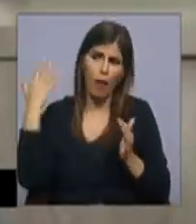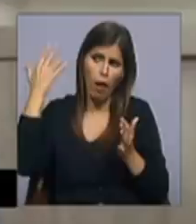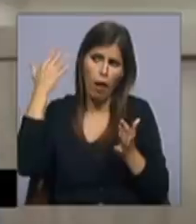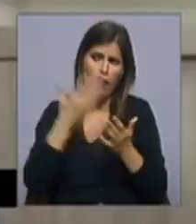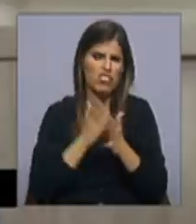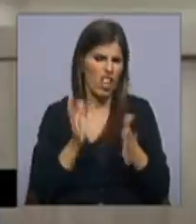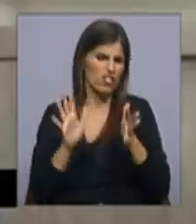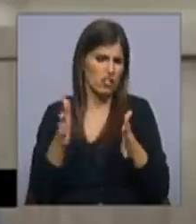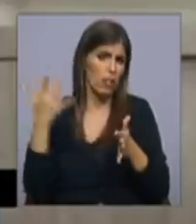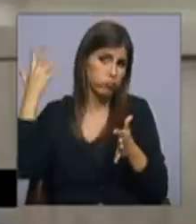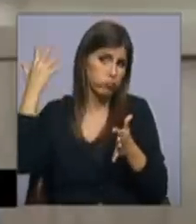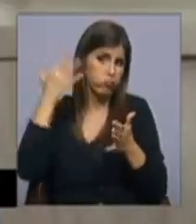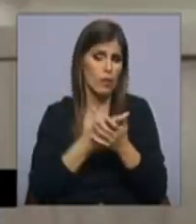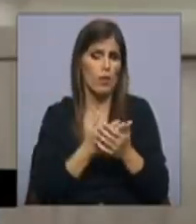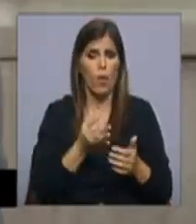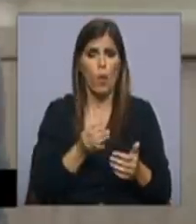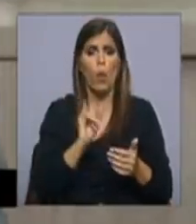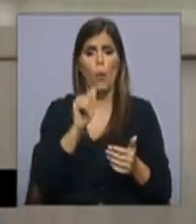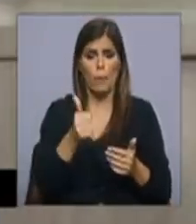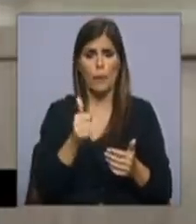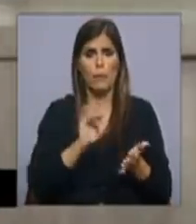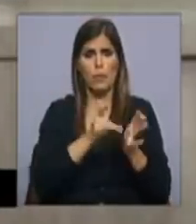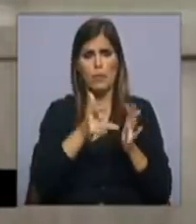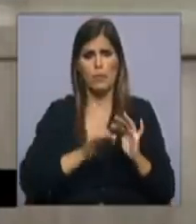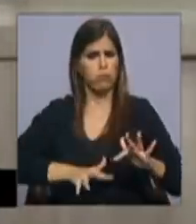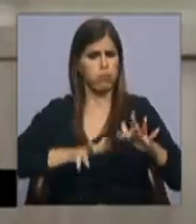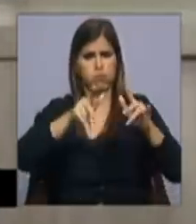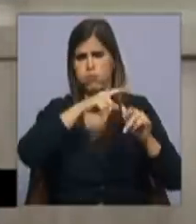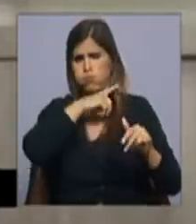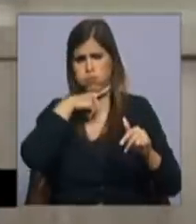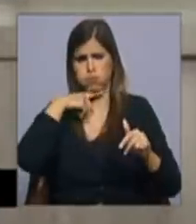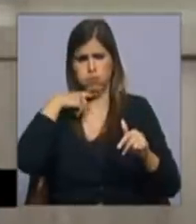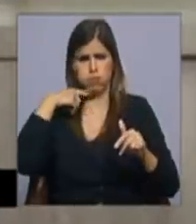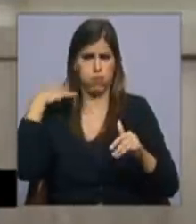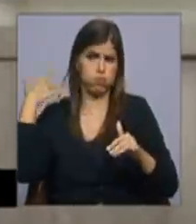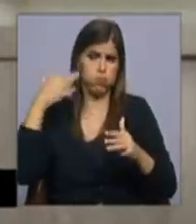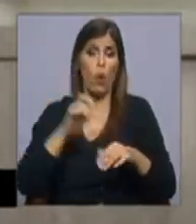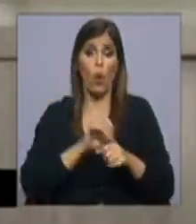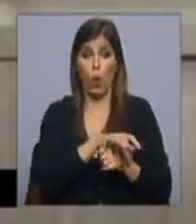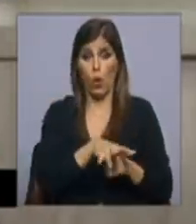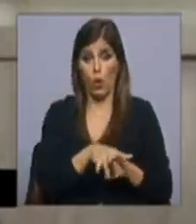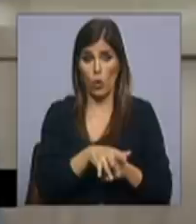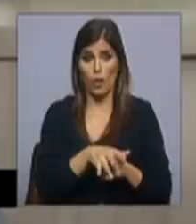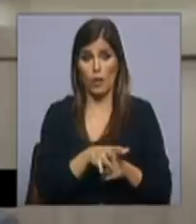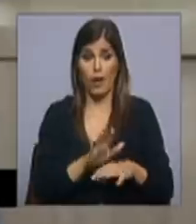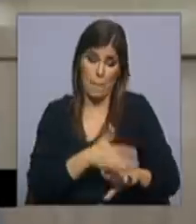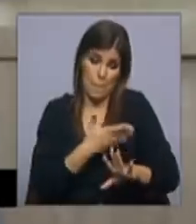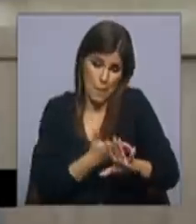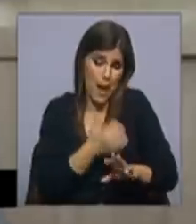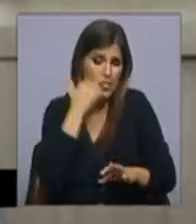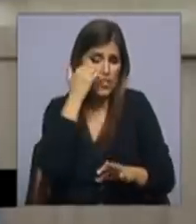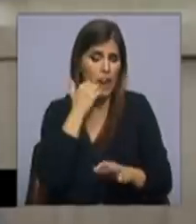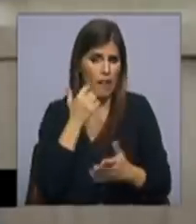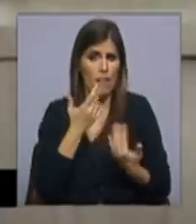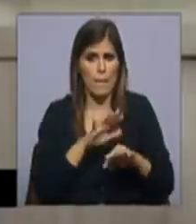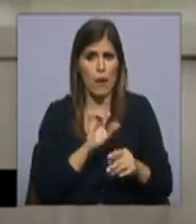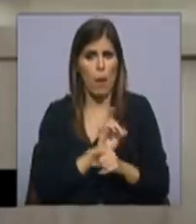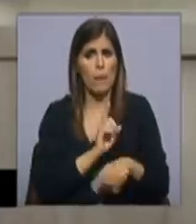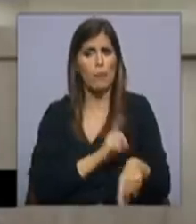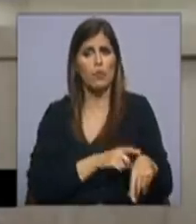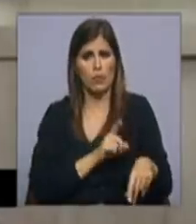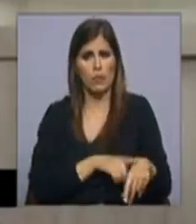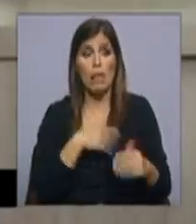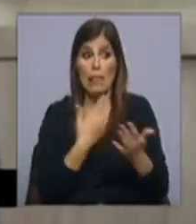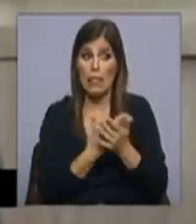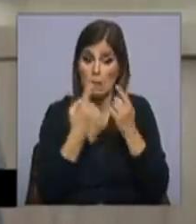tempo. O PIB brasileiro já não vinha crescendo. O coronavírus vem agravar, mas, ao mesmo tempo, ele vem